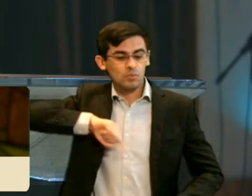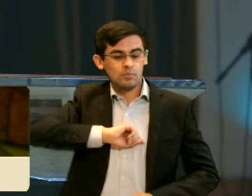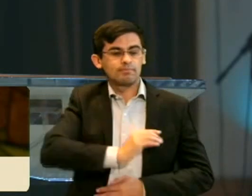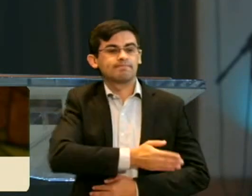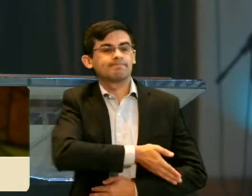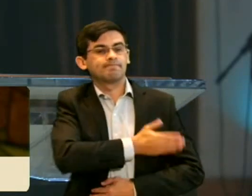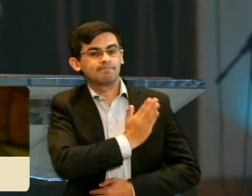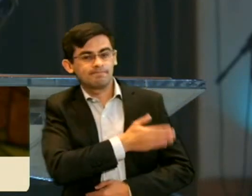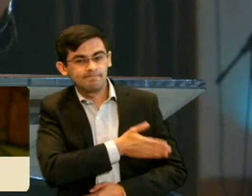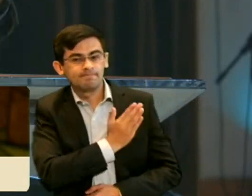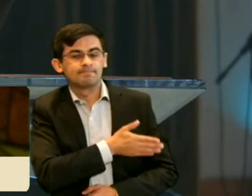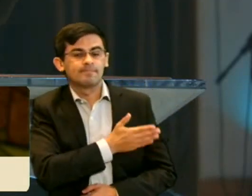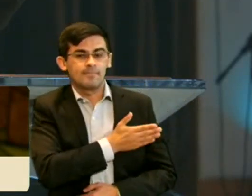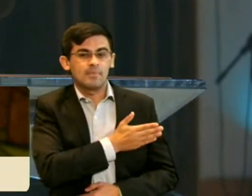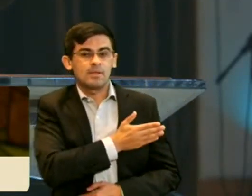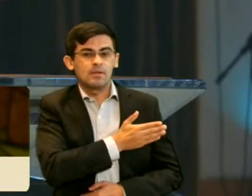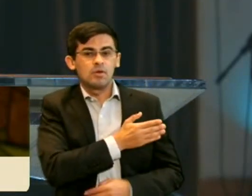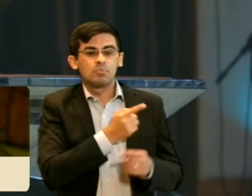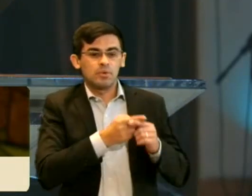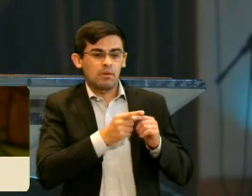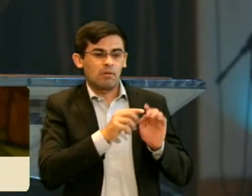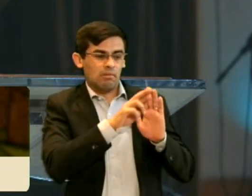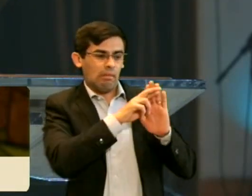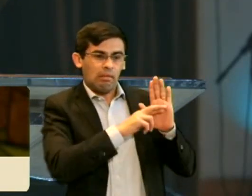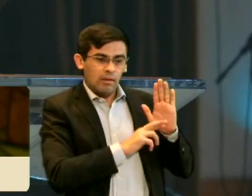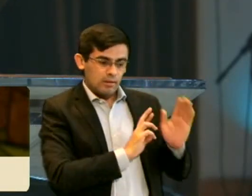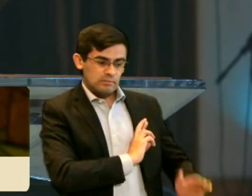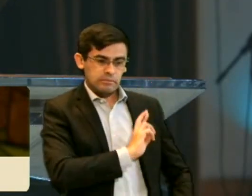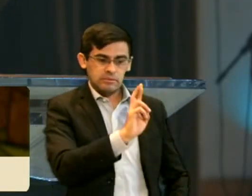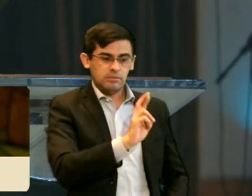ritos são completamente vazios